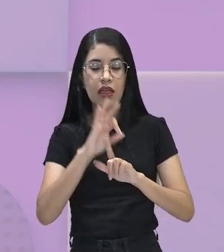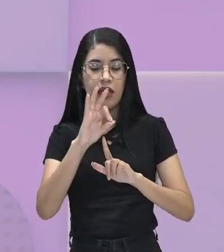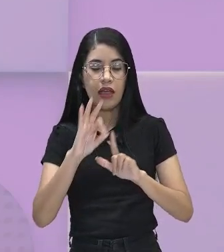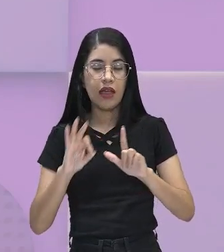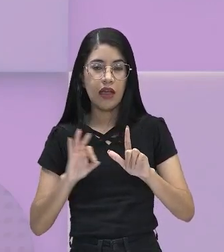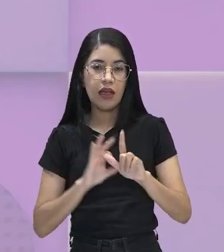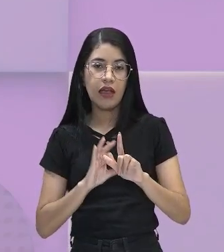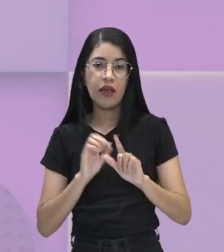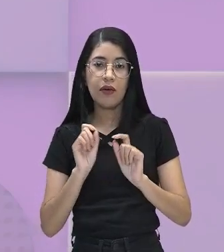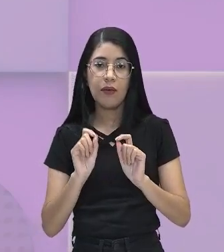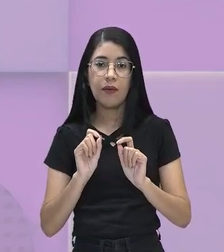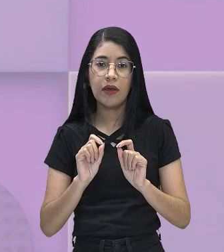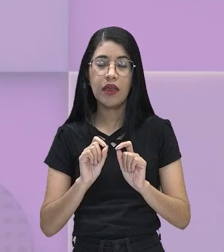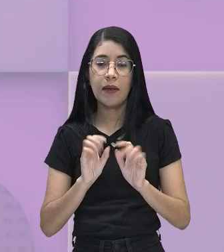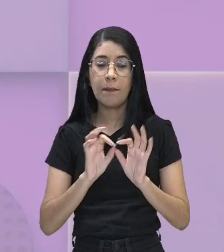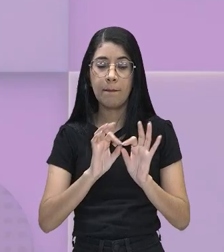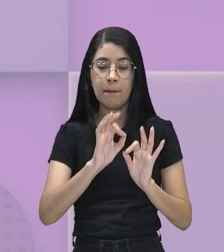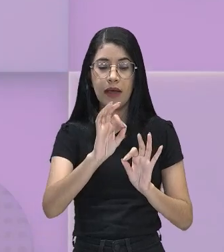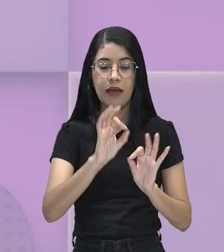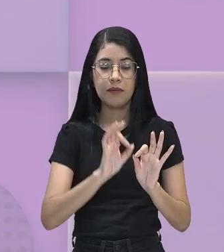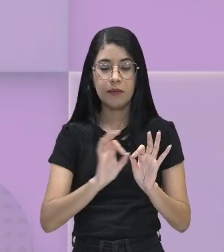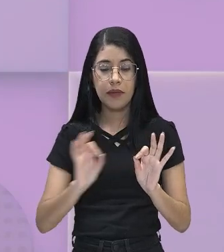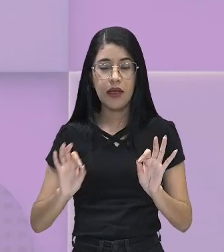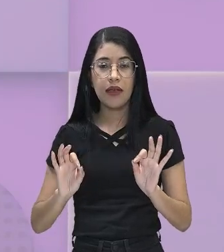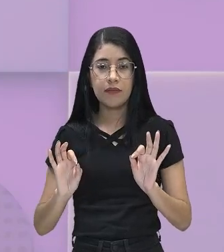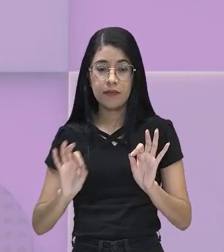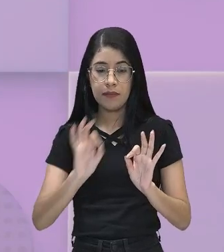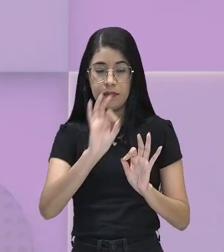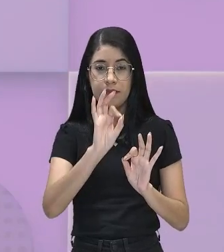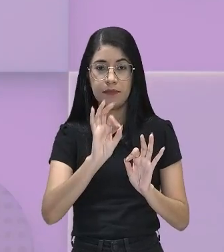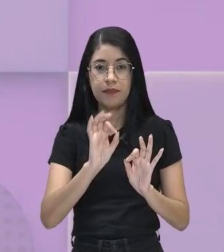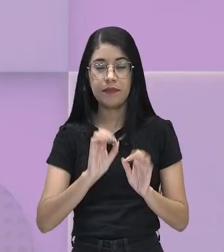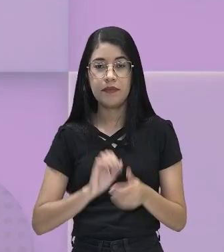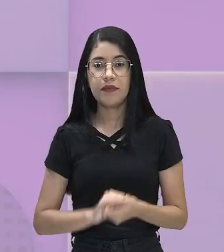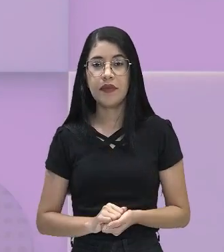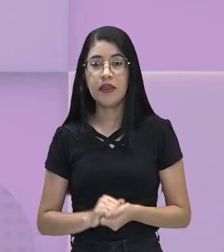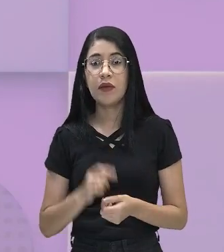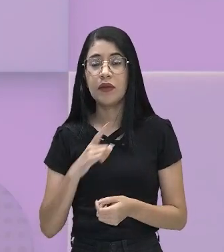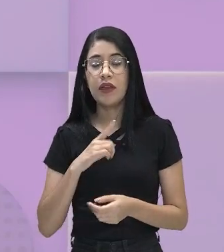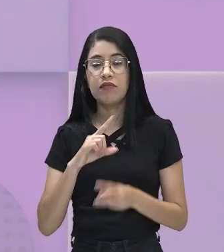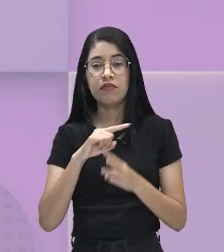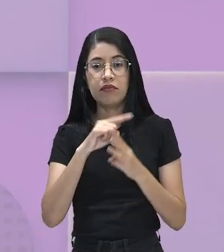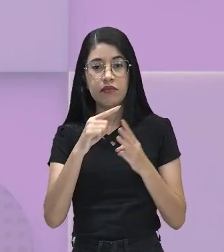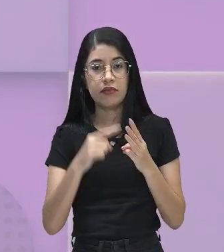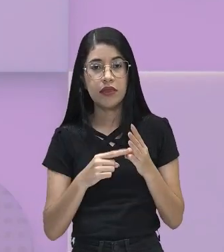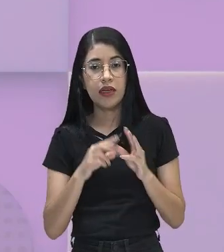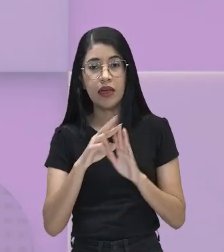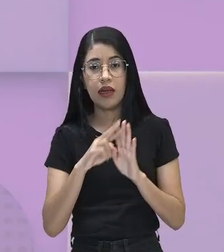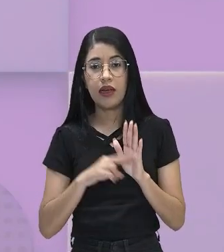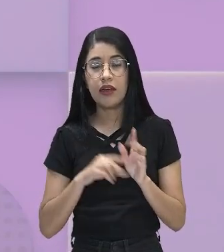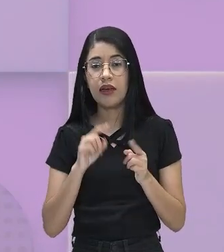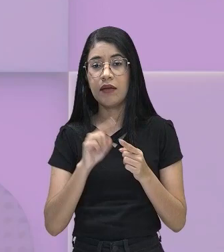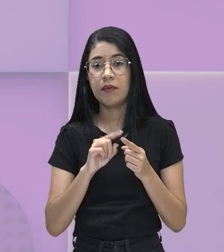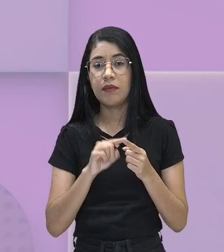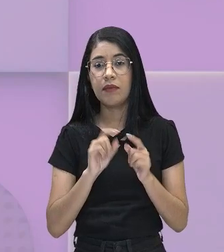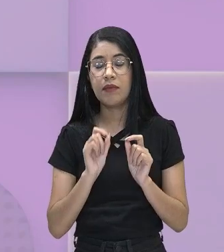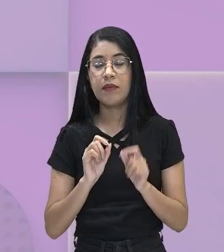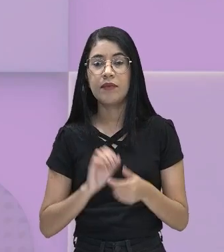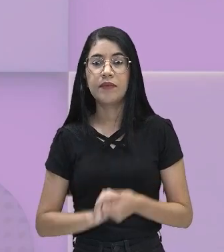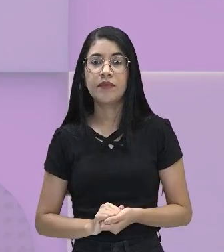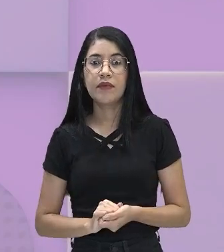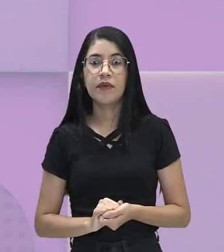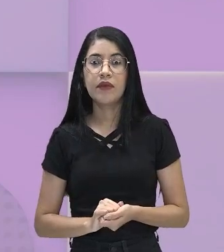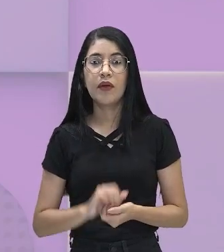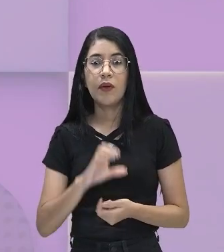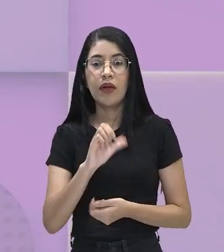estar trabalhando com medidas. Então, nós temos 3 relações. A primeira, que o